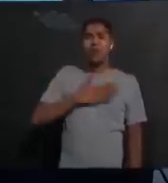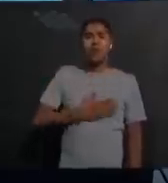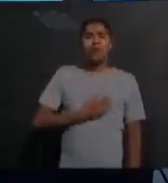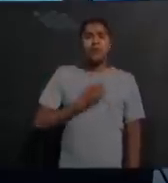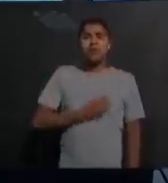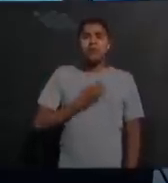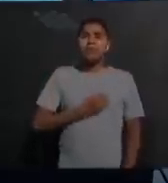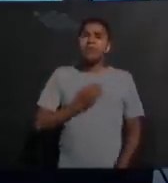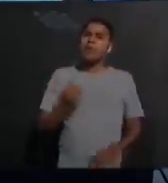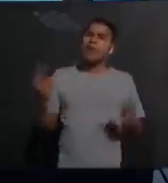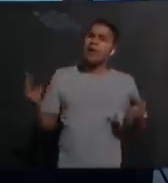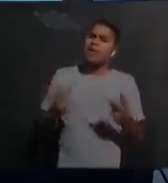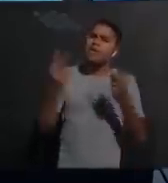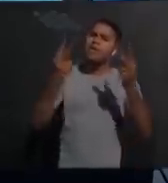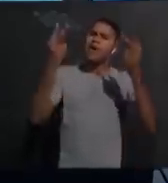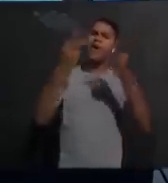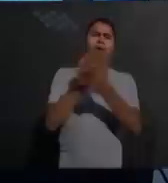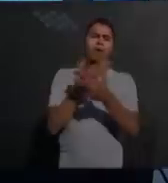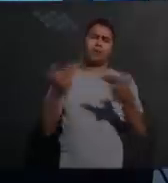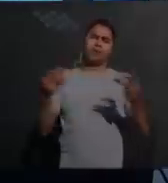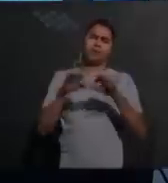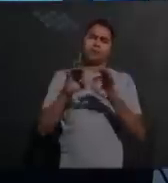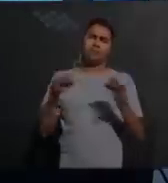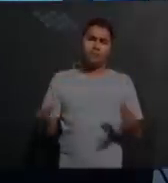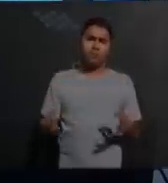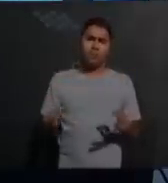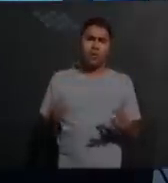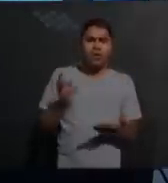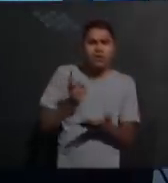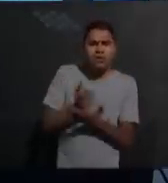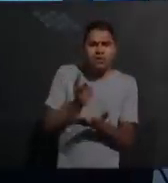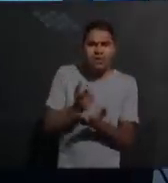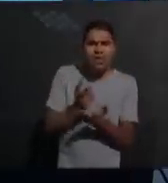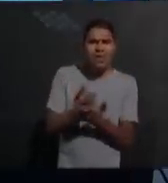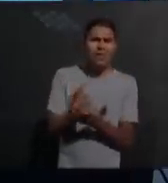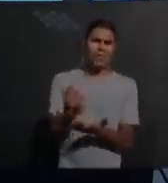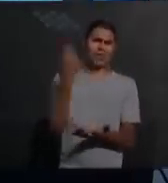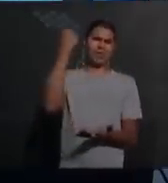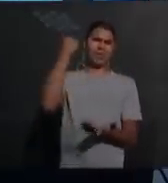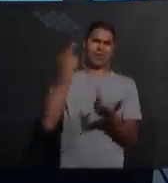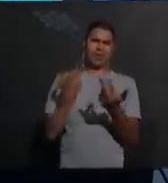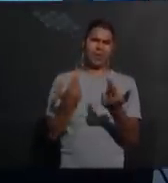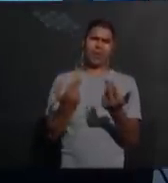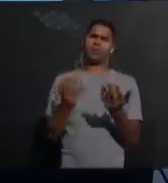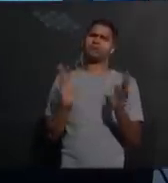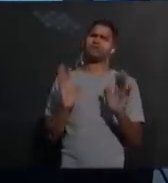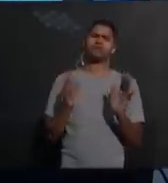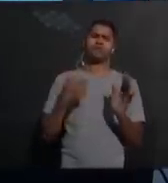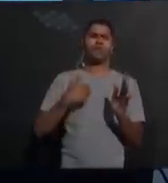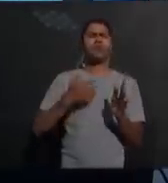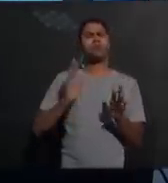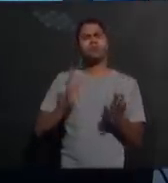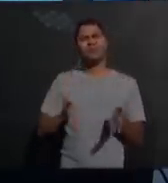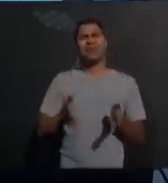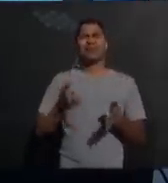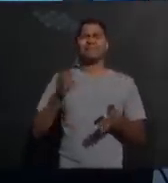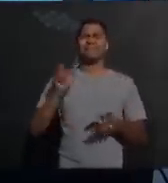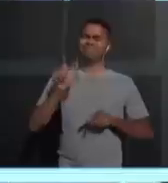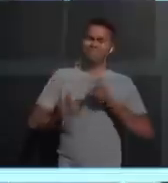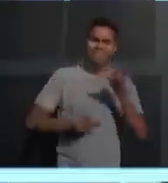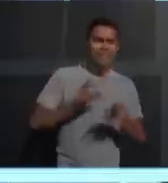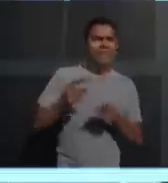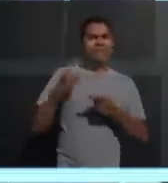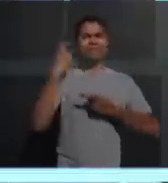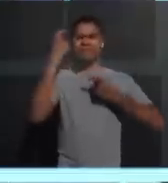a dar valor às coisas simples e nem sempre foi assim eu já fui uma pessoa muito preocupada